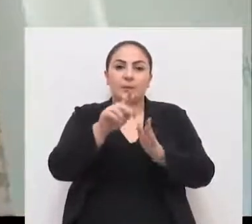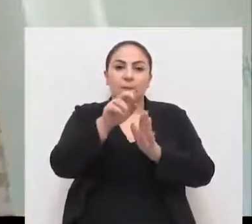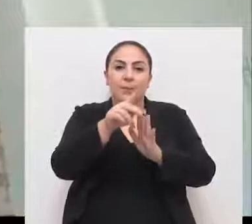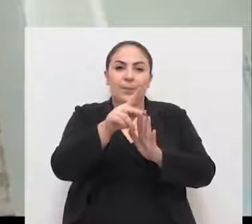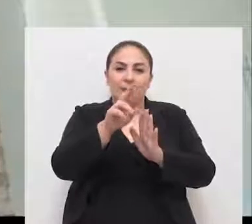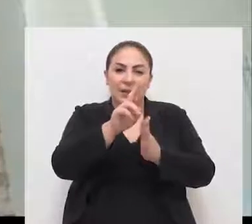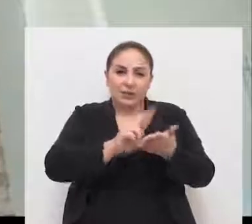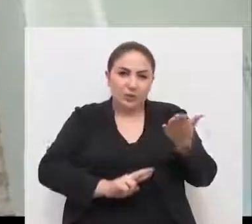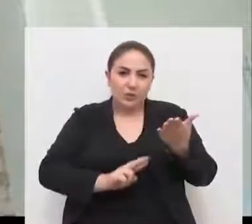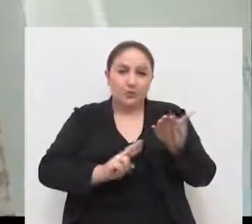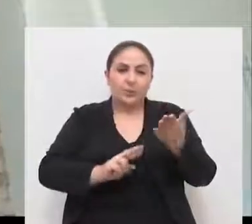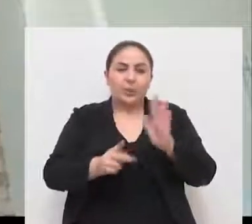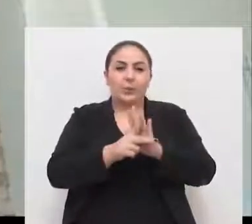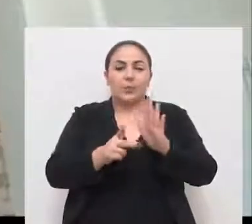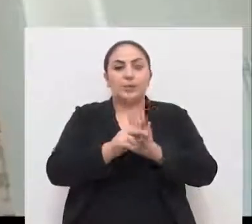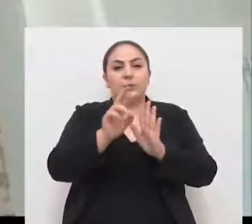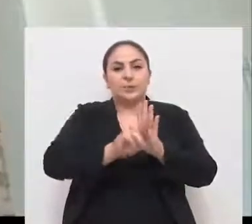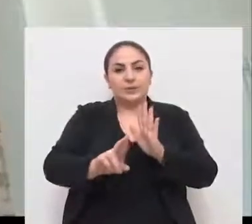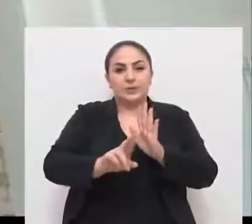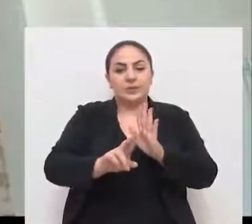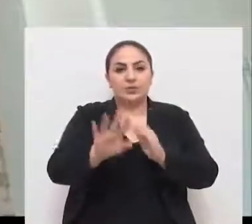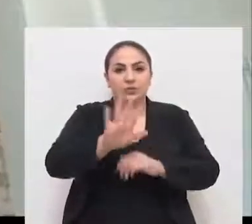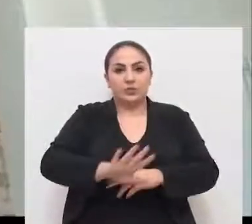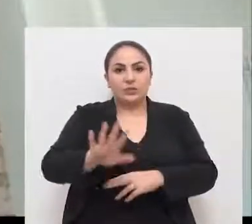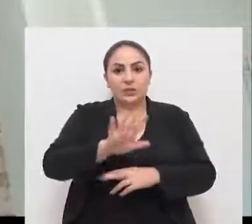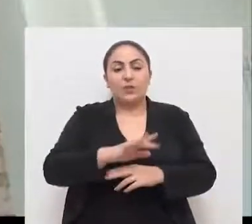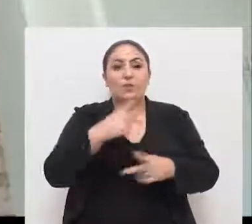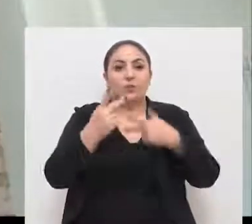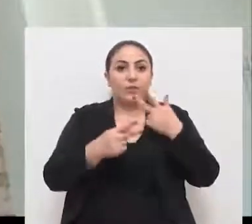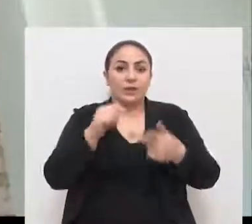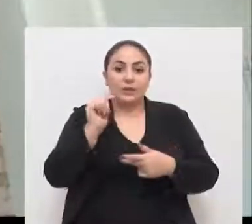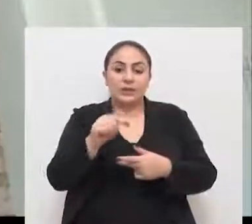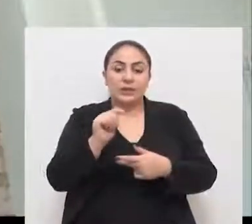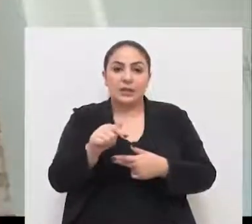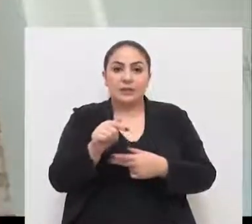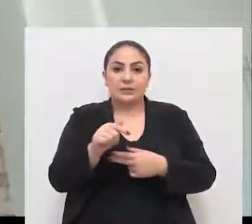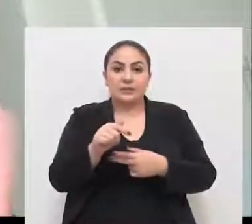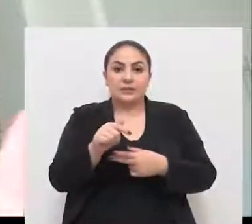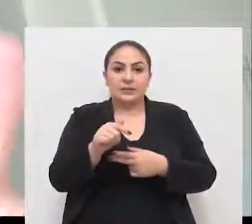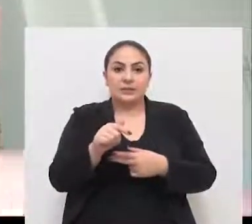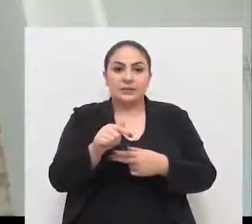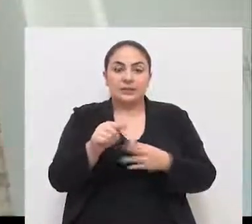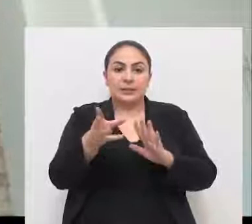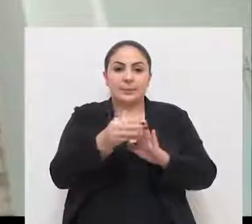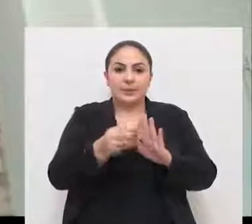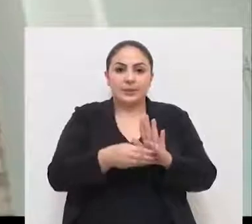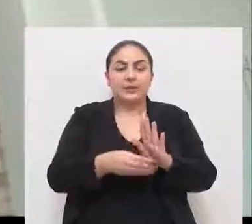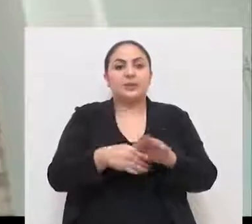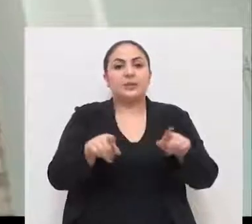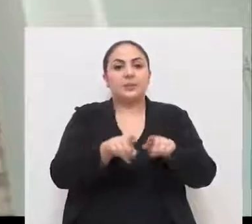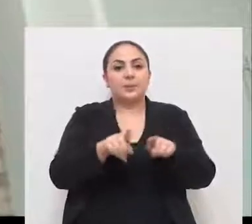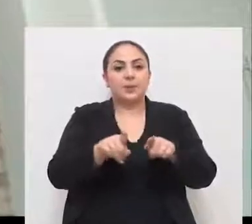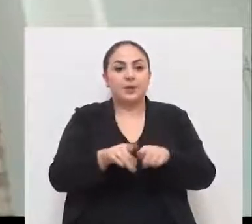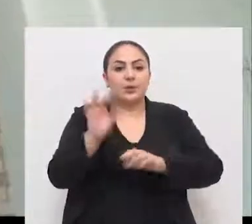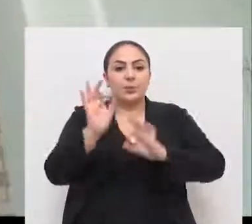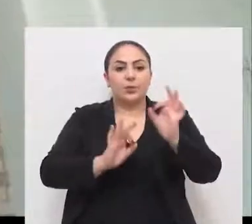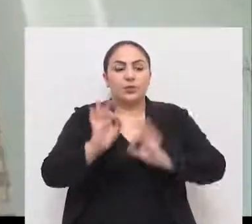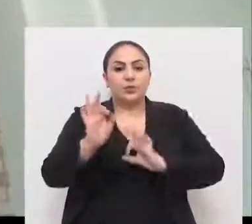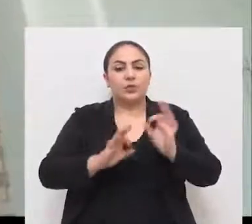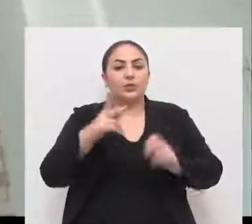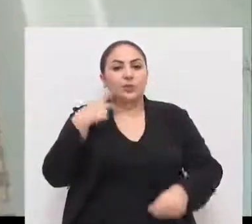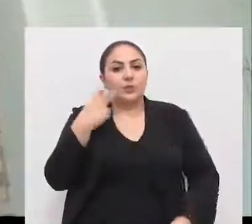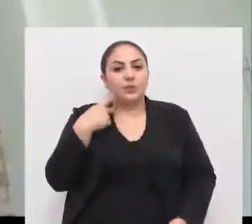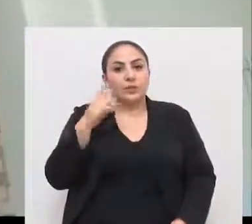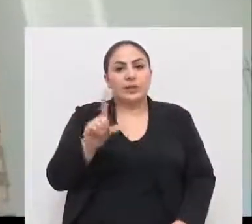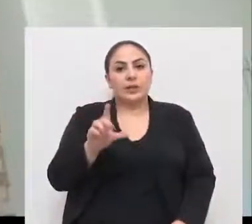Procuradoria. Nesse sentido, nós determinamos a relatoria desta emenda e por conseguinte do projeto ao vereador